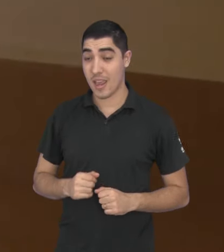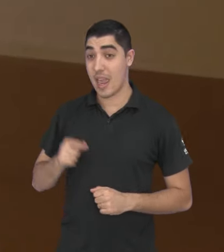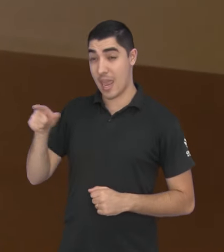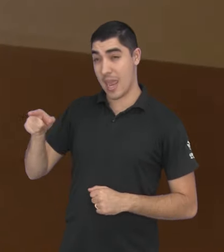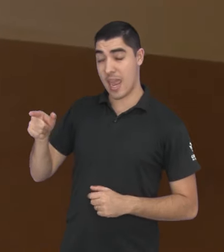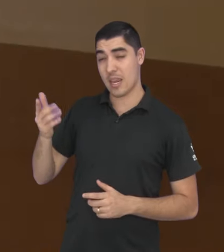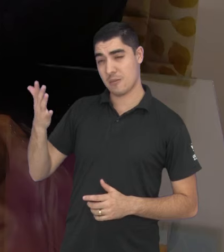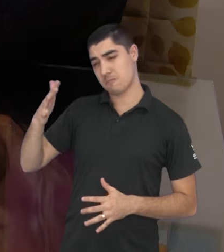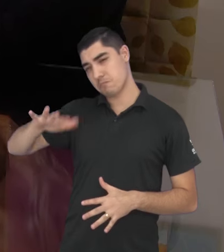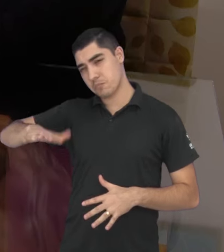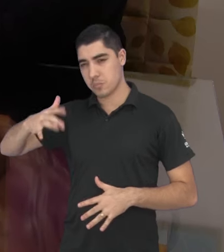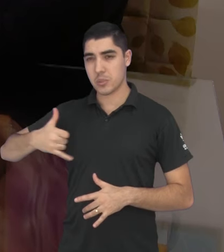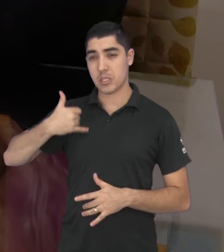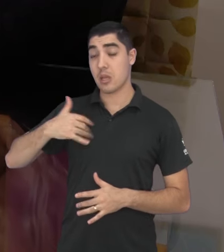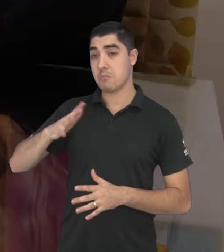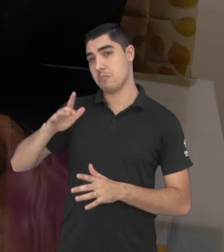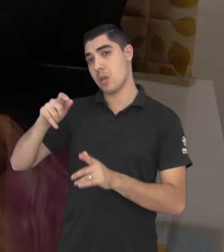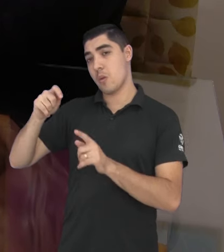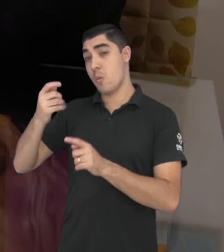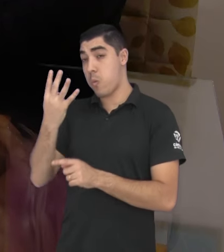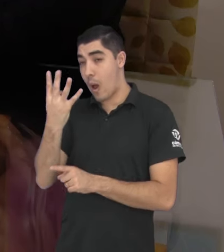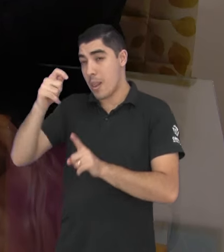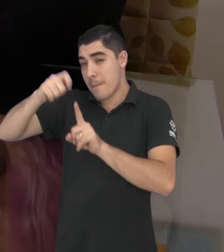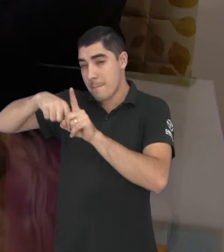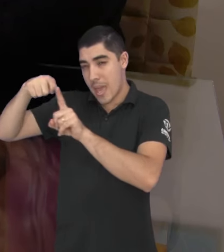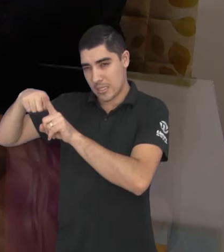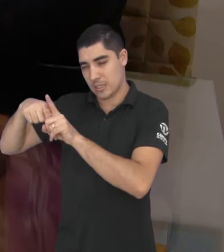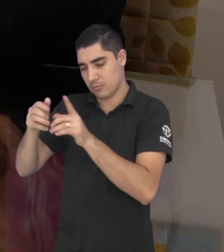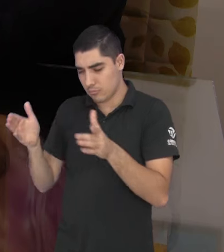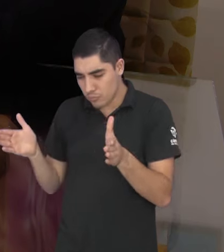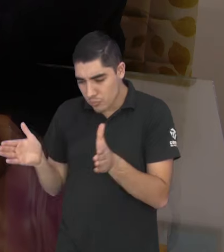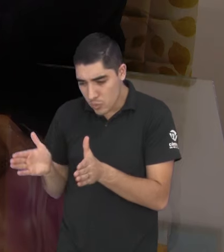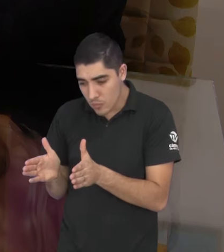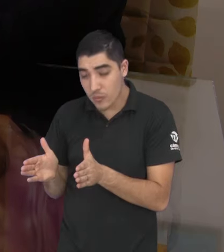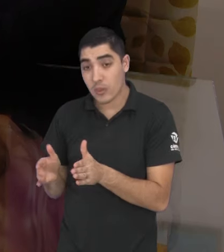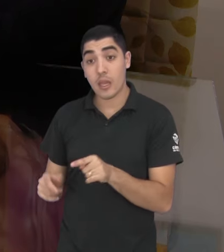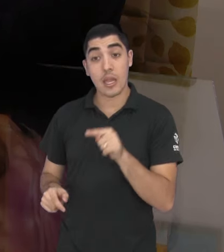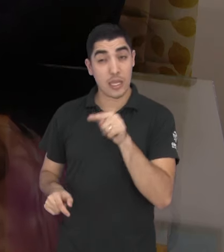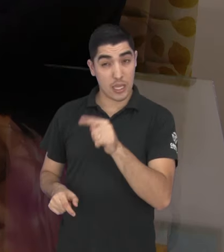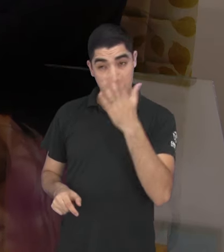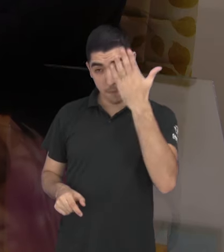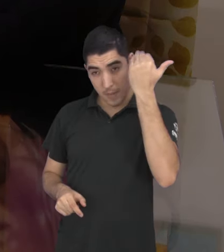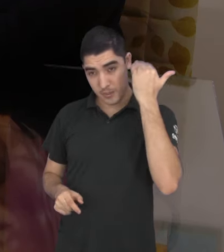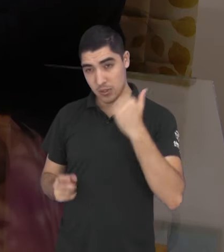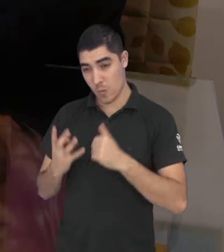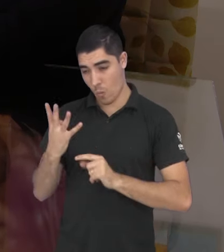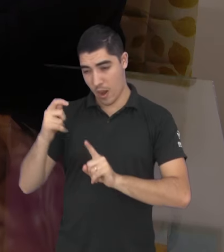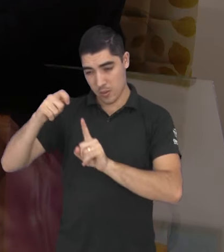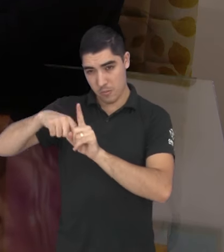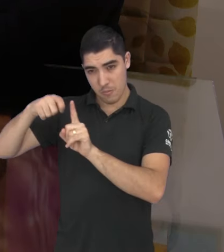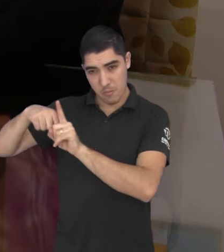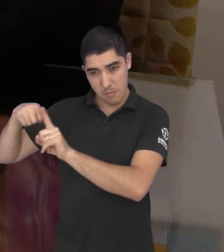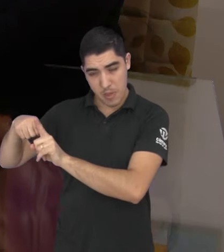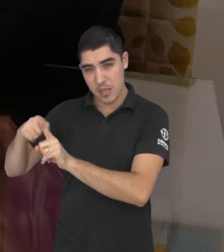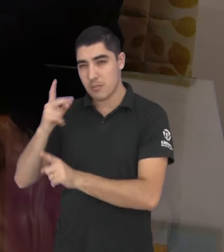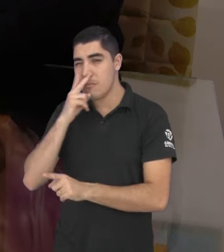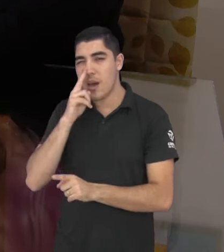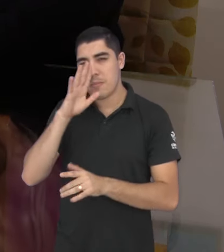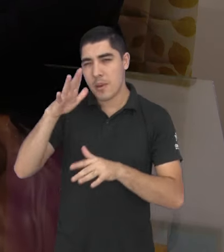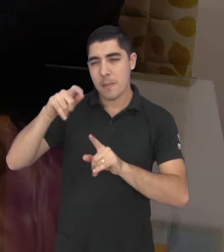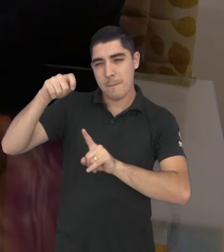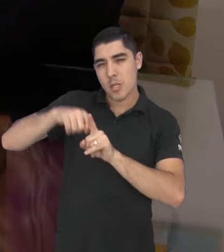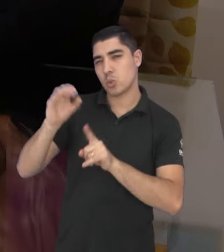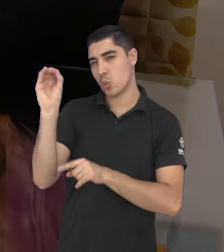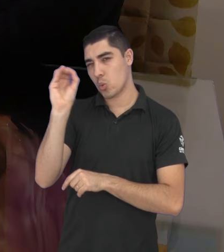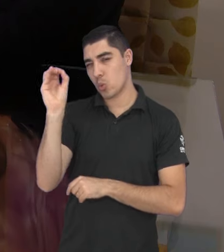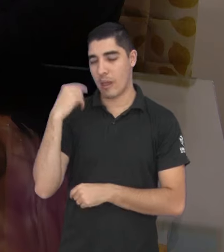probabilidade que ela tinha quando ela veio era 4 meses. E como ela veio numa época que 4 meses dava ali meados de outubro,